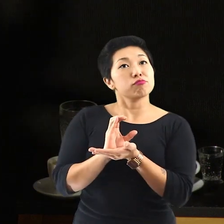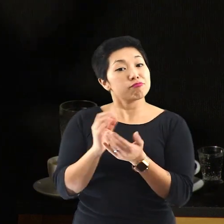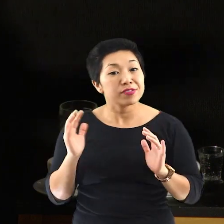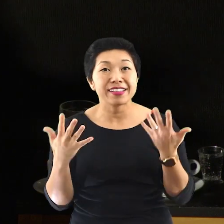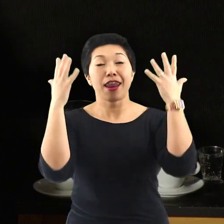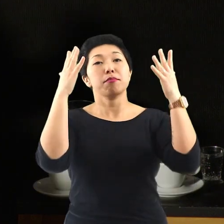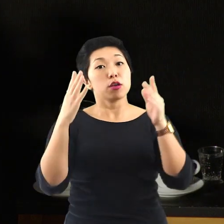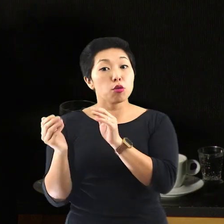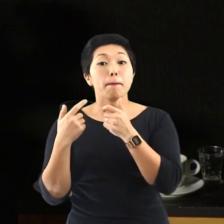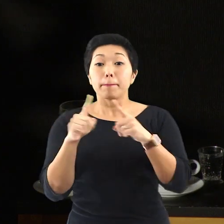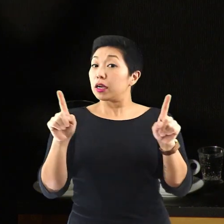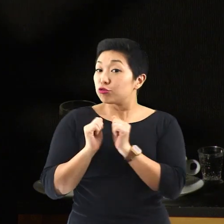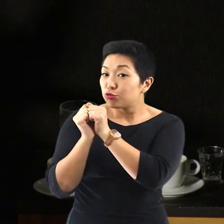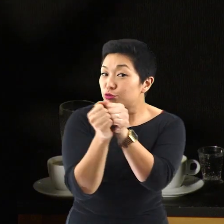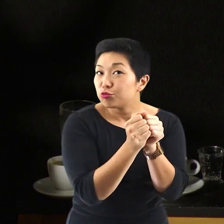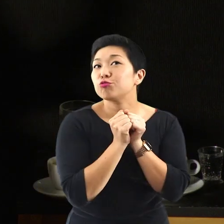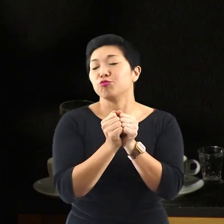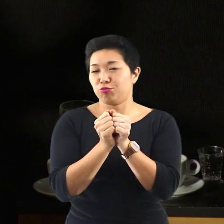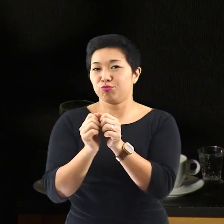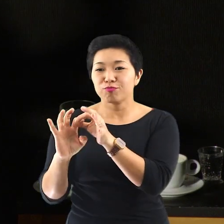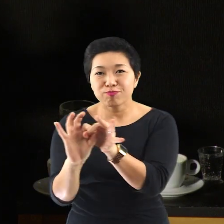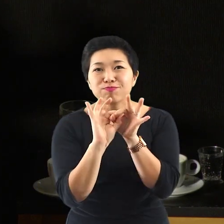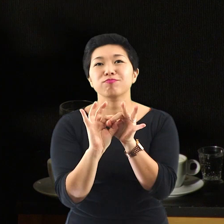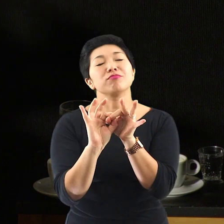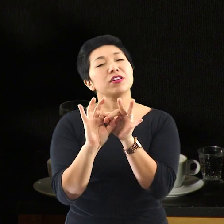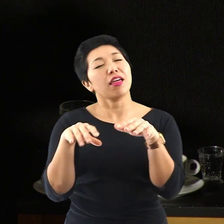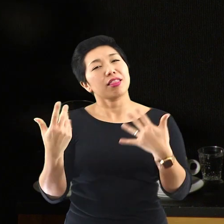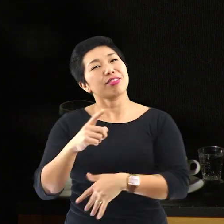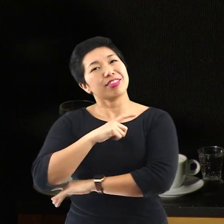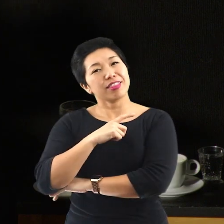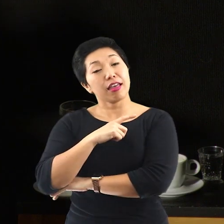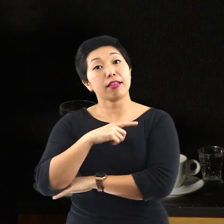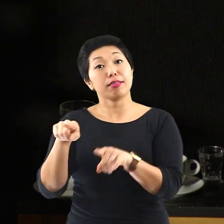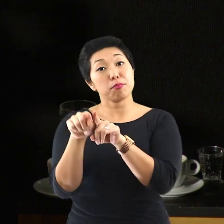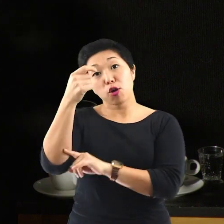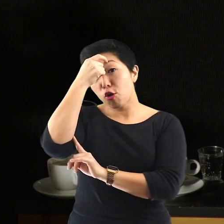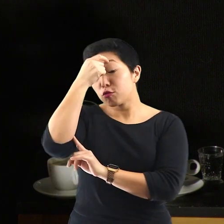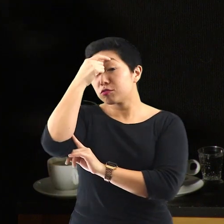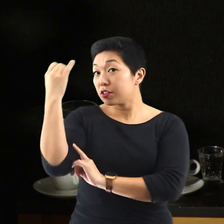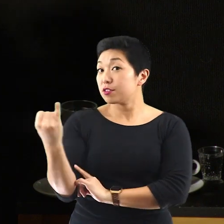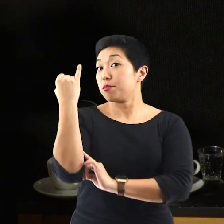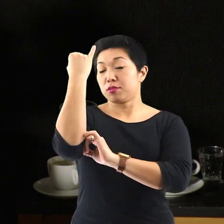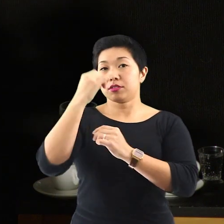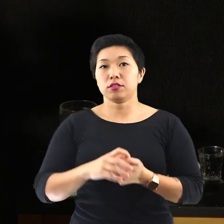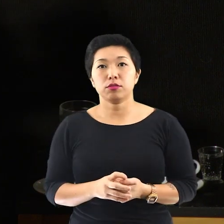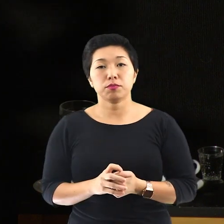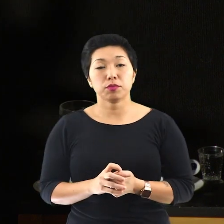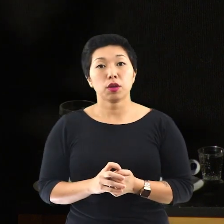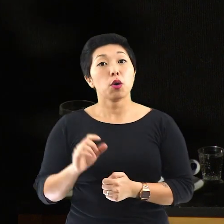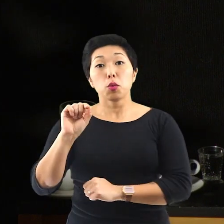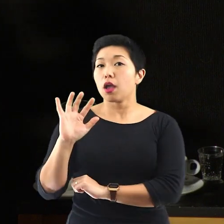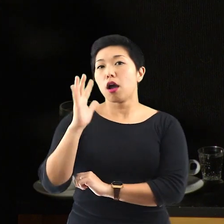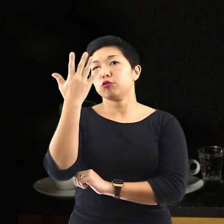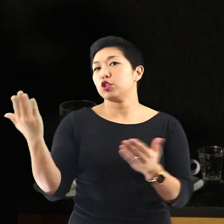comemorando e elas estando juntos, se juntando para isso. Então, vem junto uma conscientização muito importante.